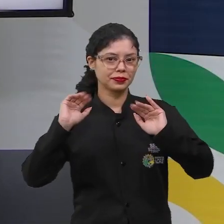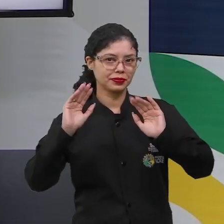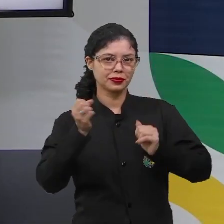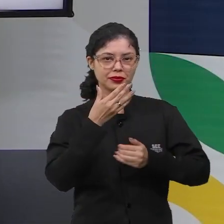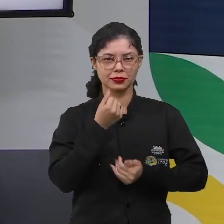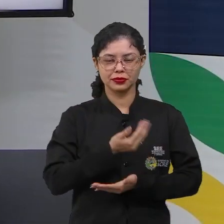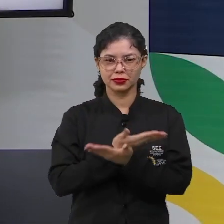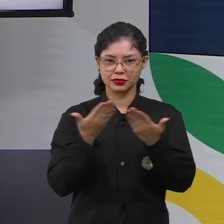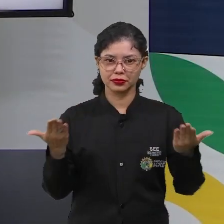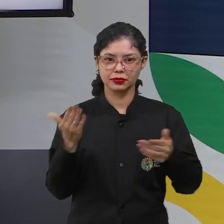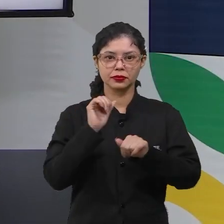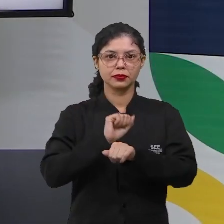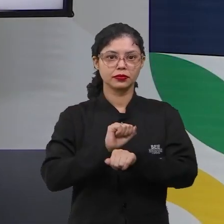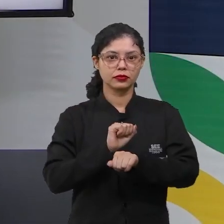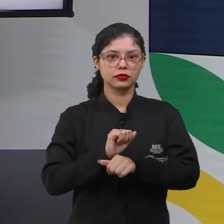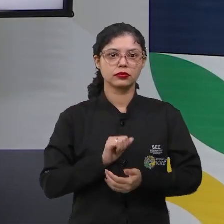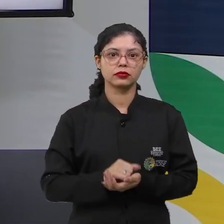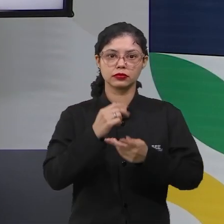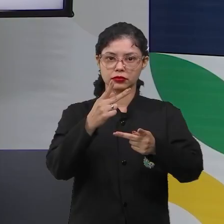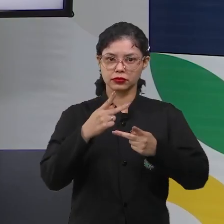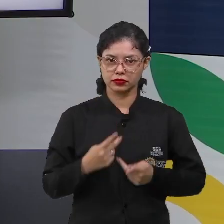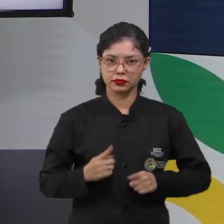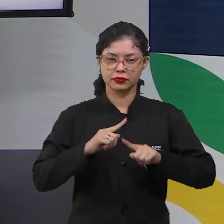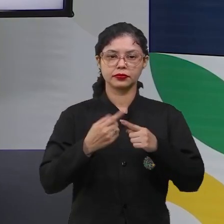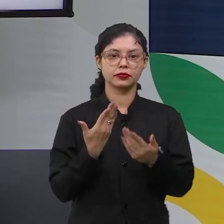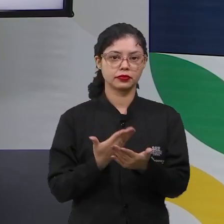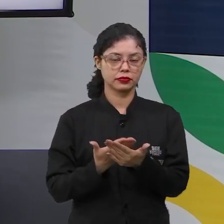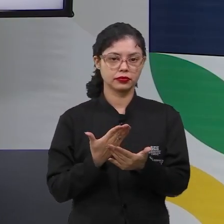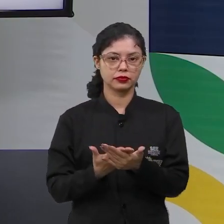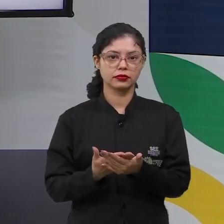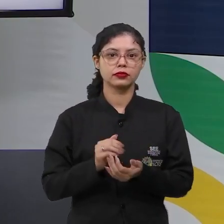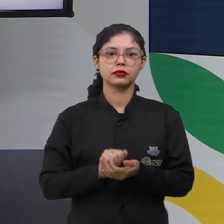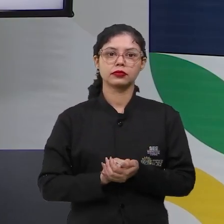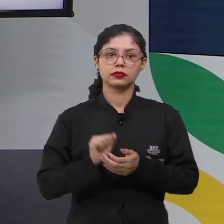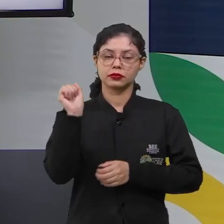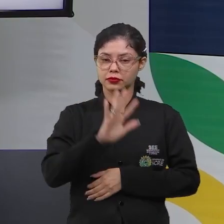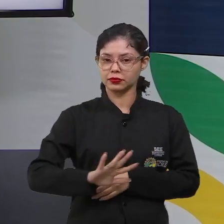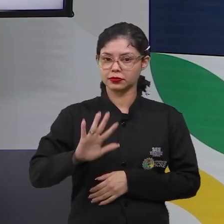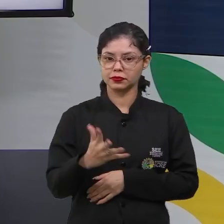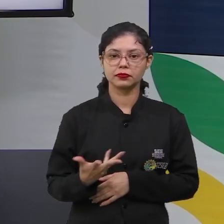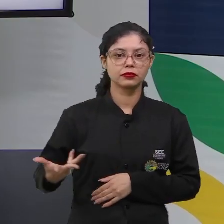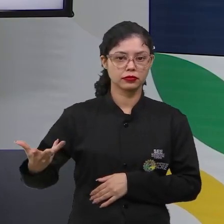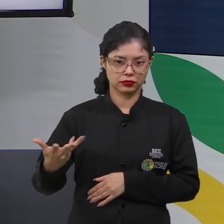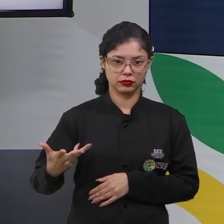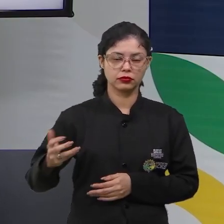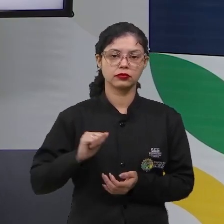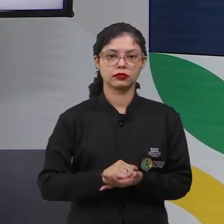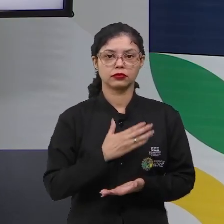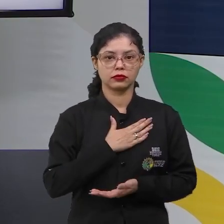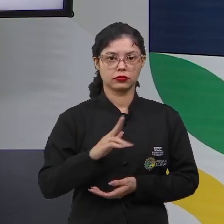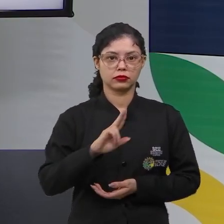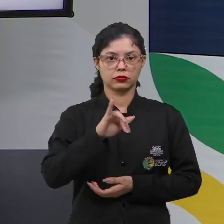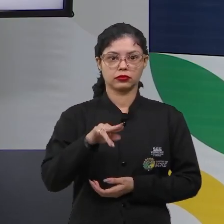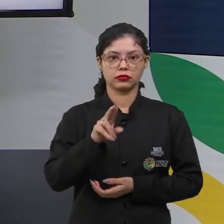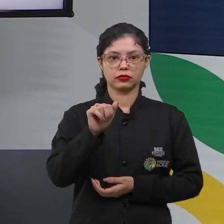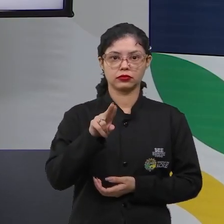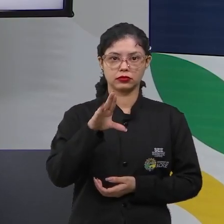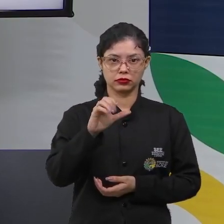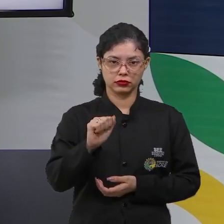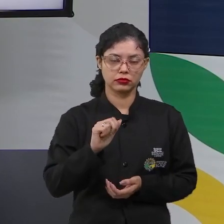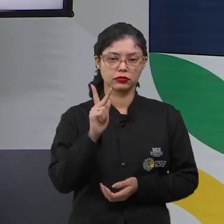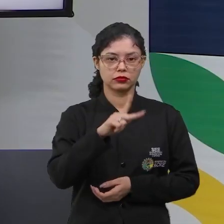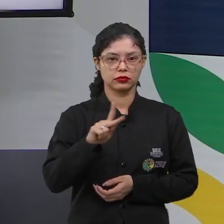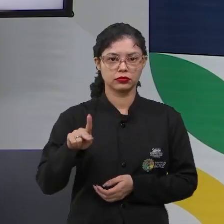Olá, tudo bem? Espero que sim. Sejam todos bem-vindos à nossa formação geral básica. Eu me chamo Jamaica Kelly,